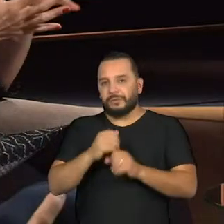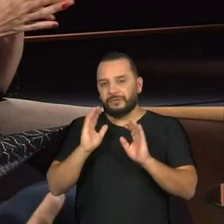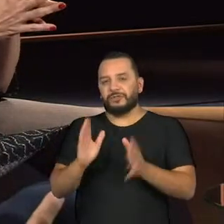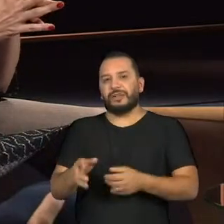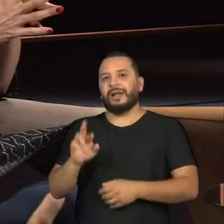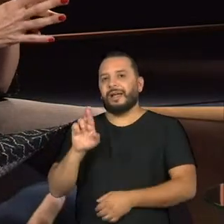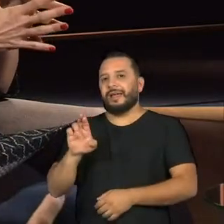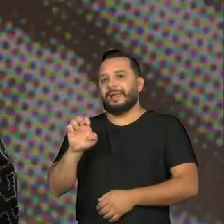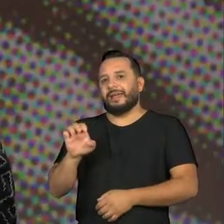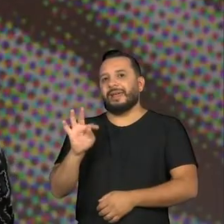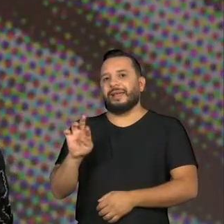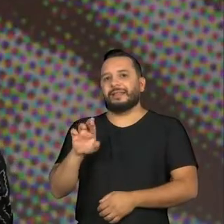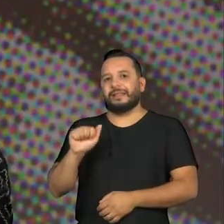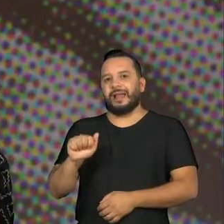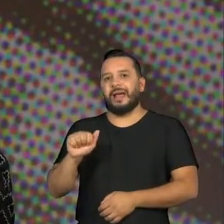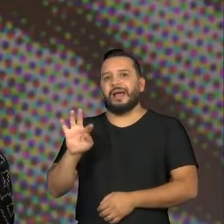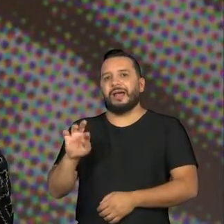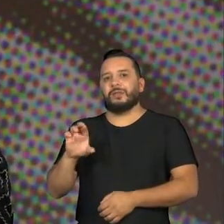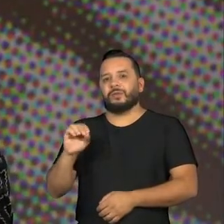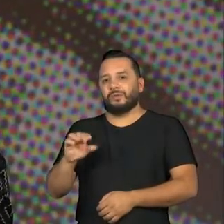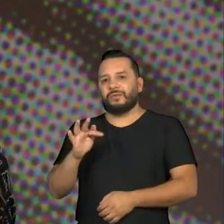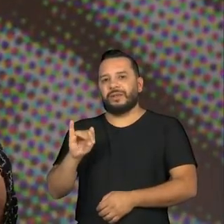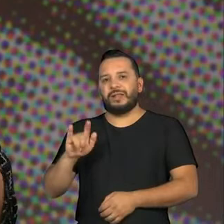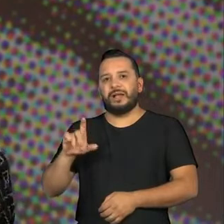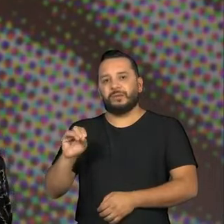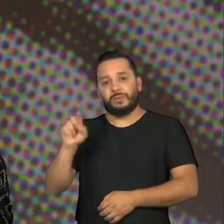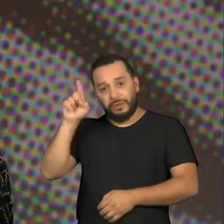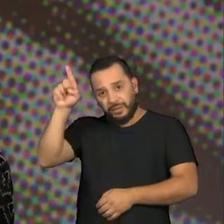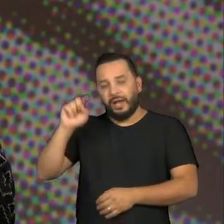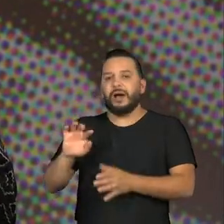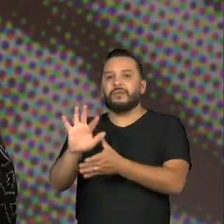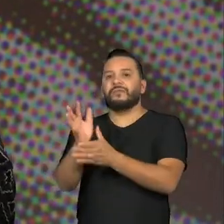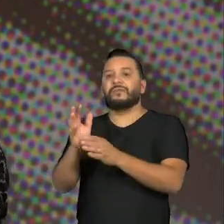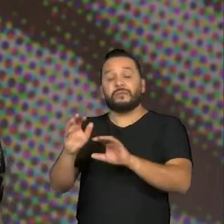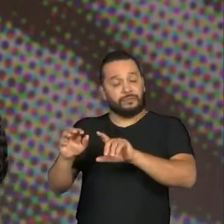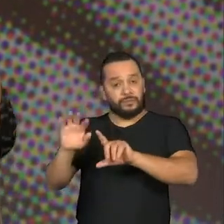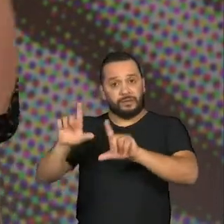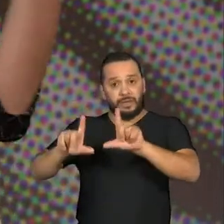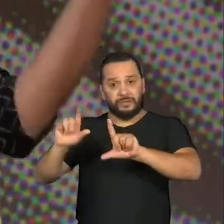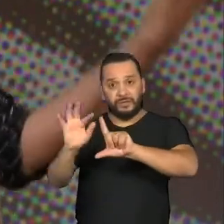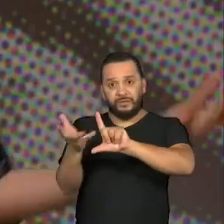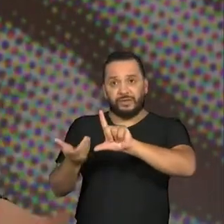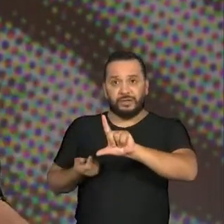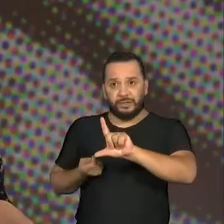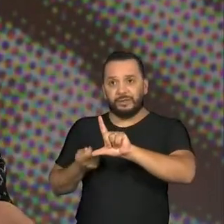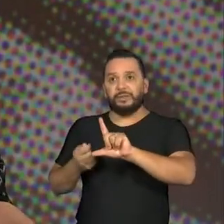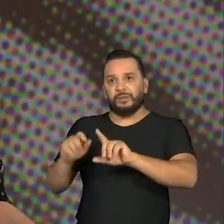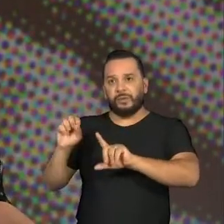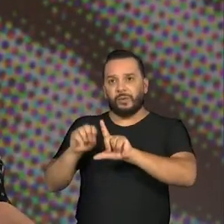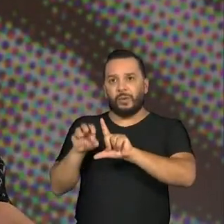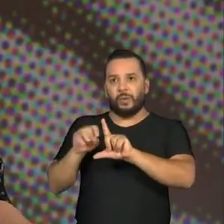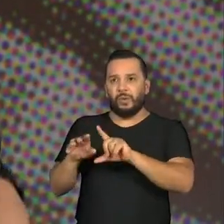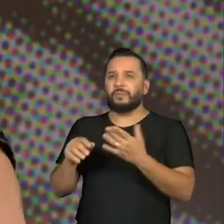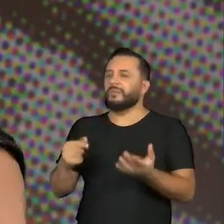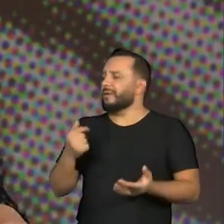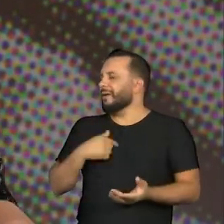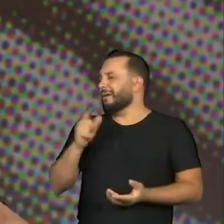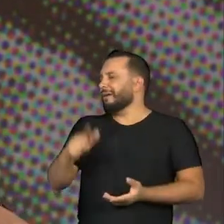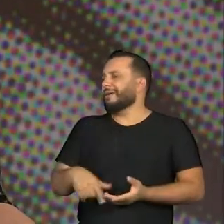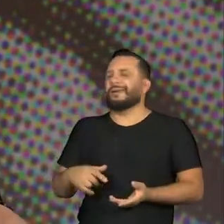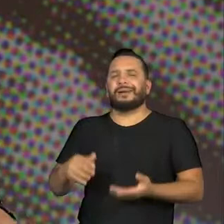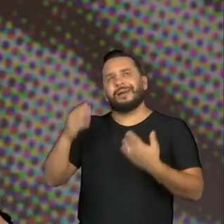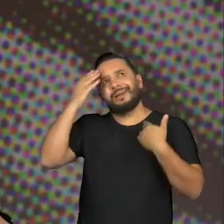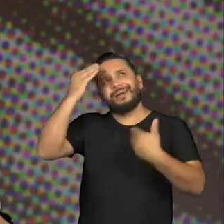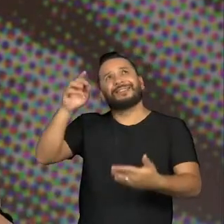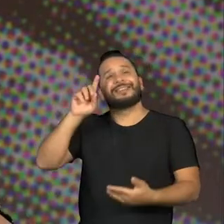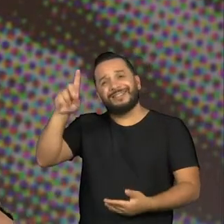9 anos fazendo o retrato falado no Fantástico, que foi uma coisa, isso aí foi... Ai, graças a Deus, eu